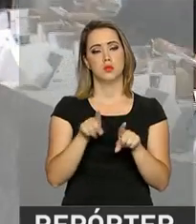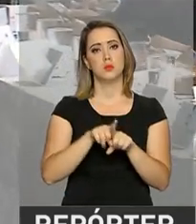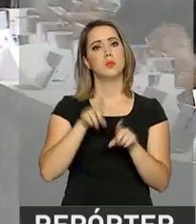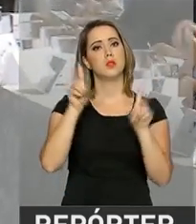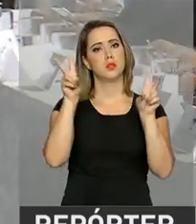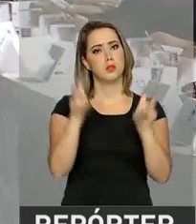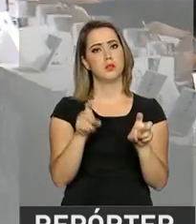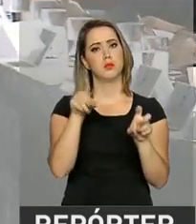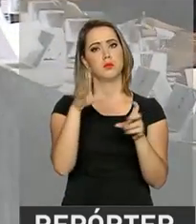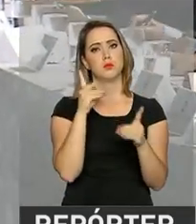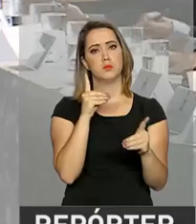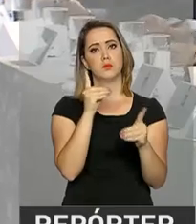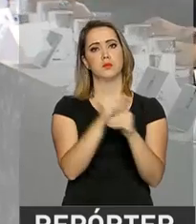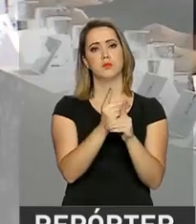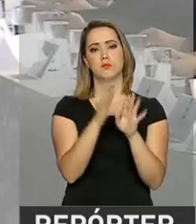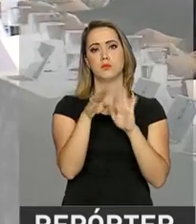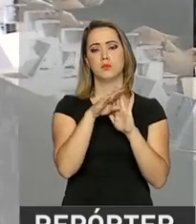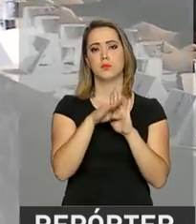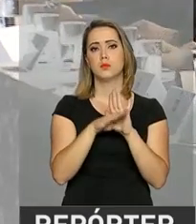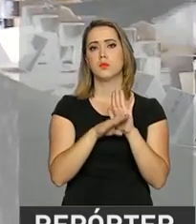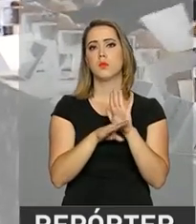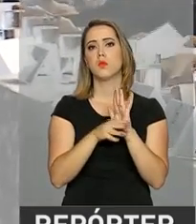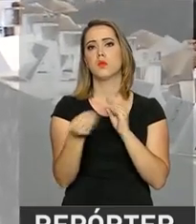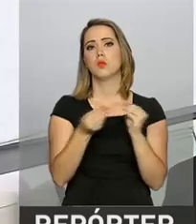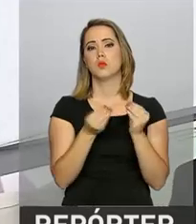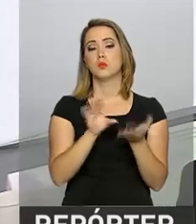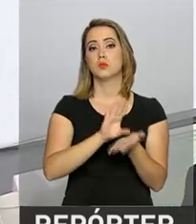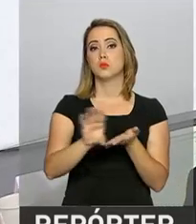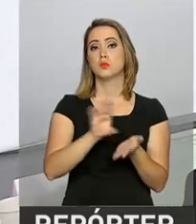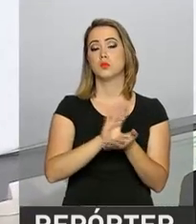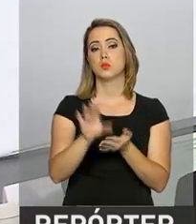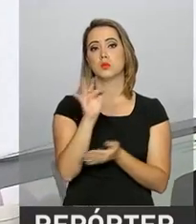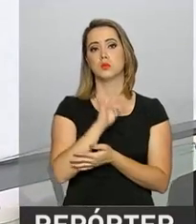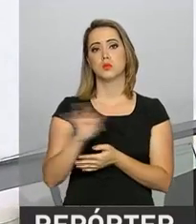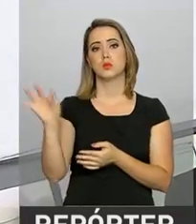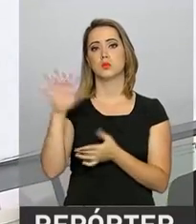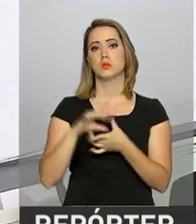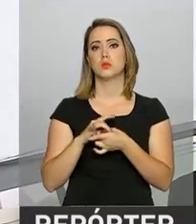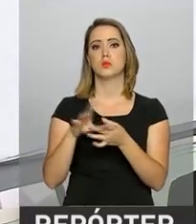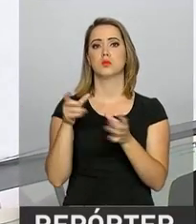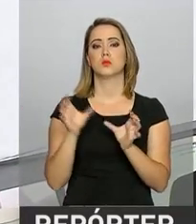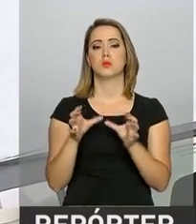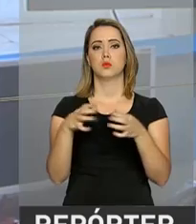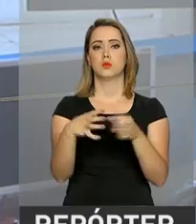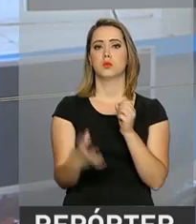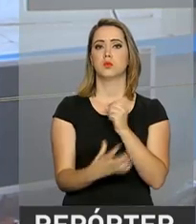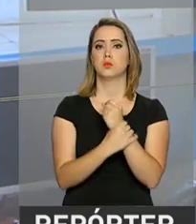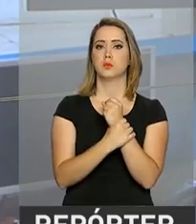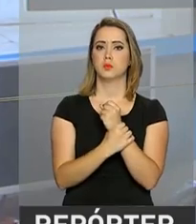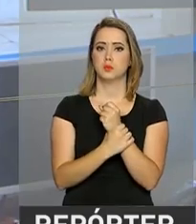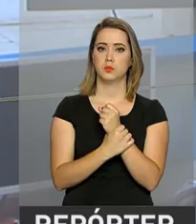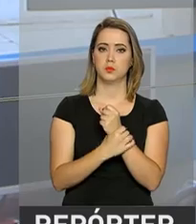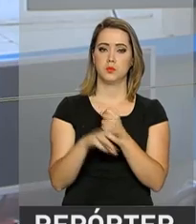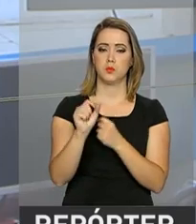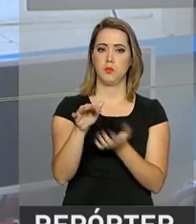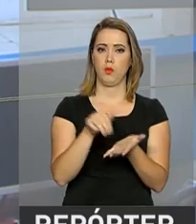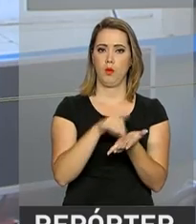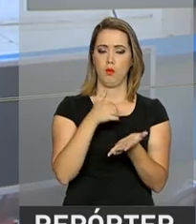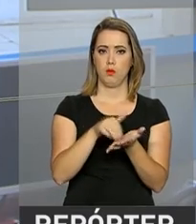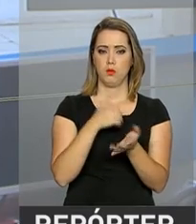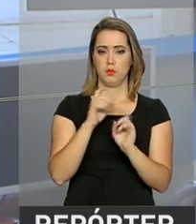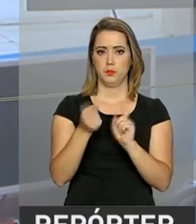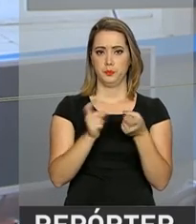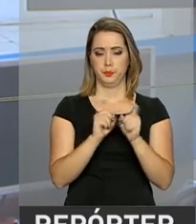encontro o cronograma de execução dos recursos federais liberados para a área de segurança para o secretário